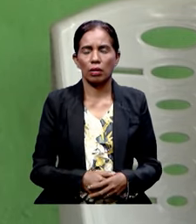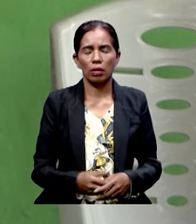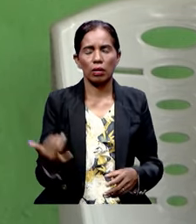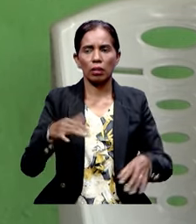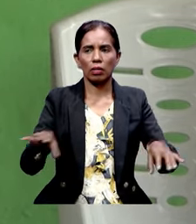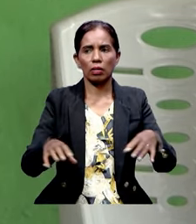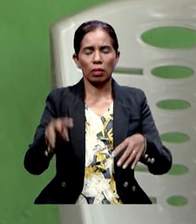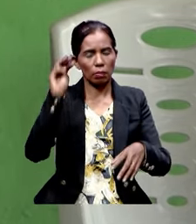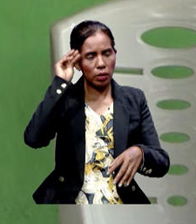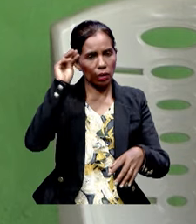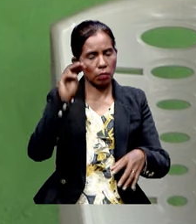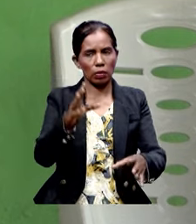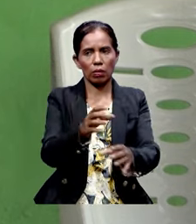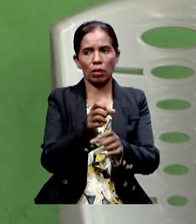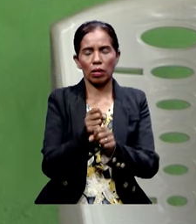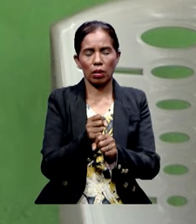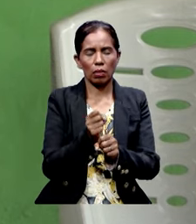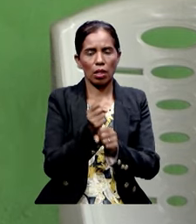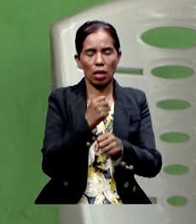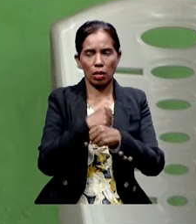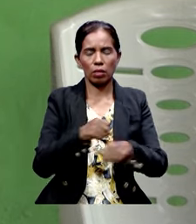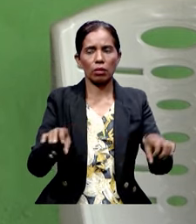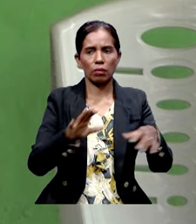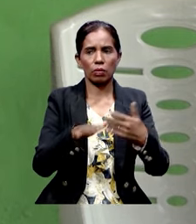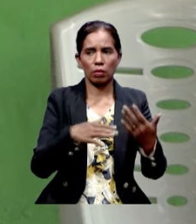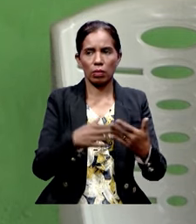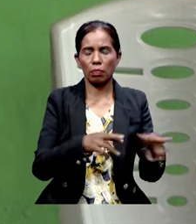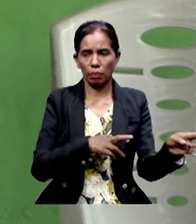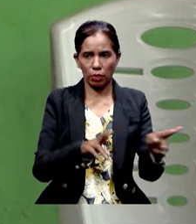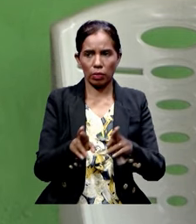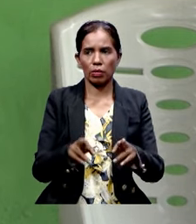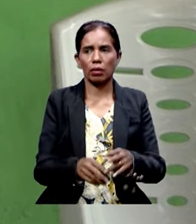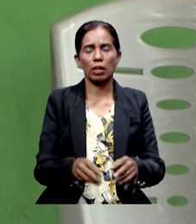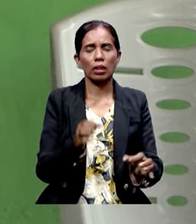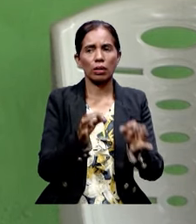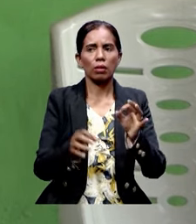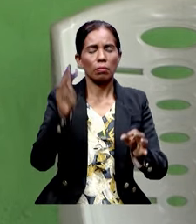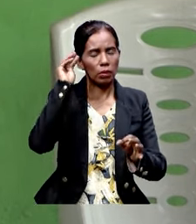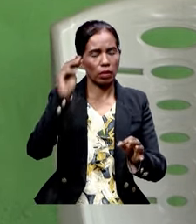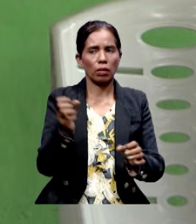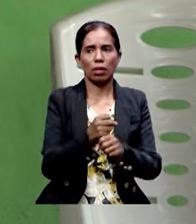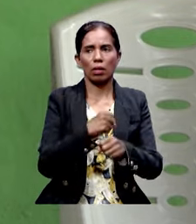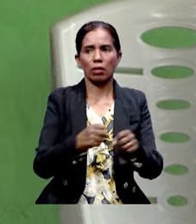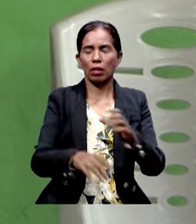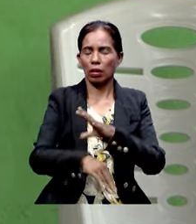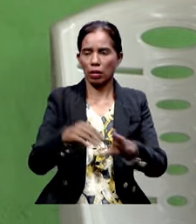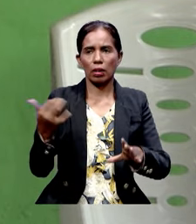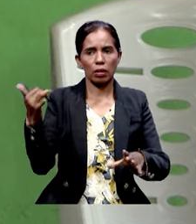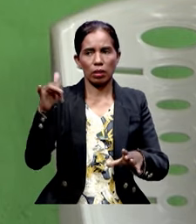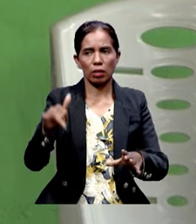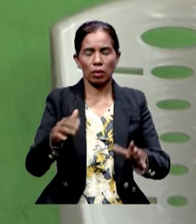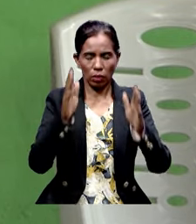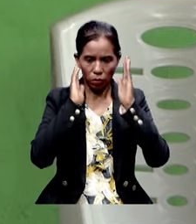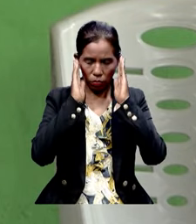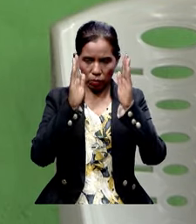Sirenia canar ne ministra maga halo la hotu tia. Pronto, se ministra bela acumula hotu, asai sira para bele focus di